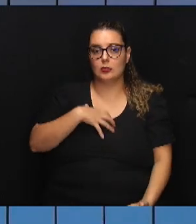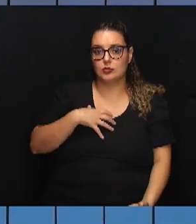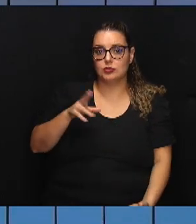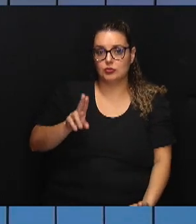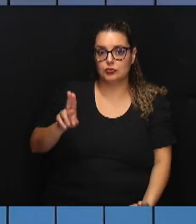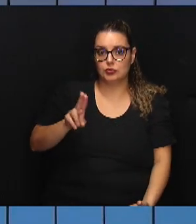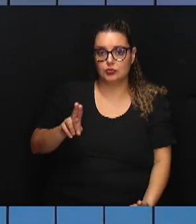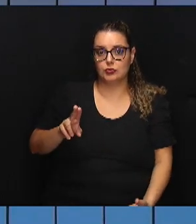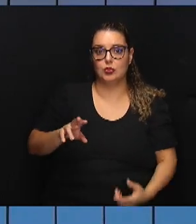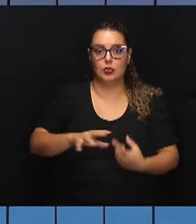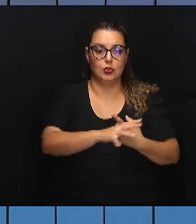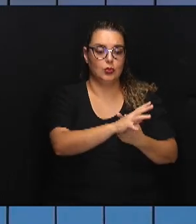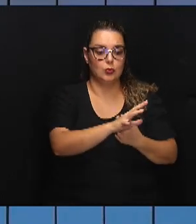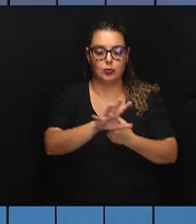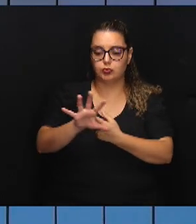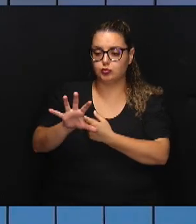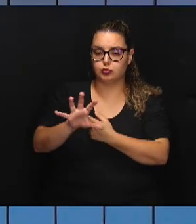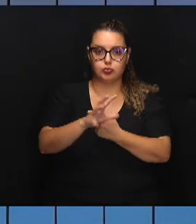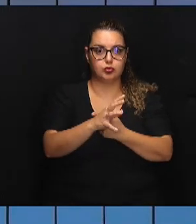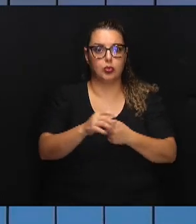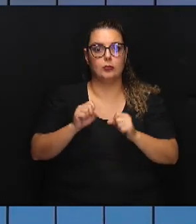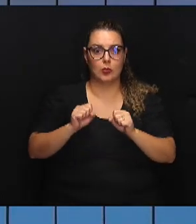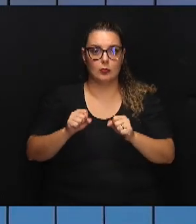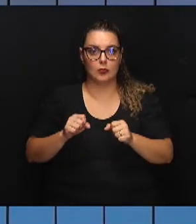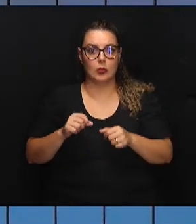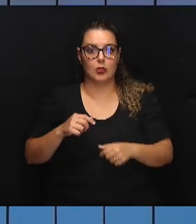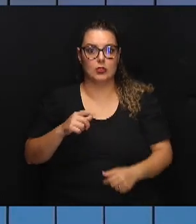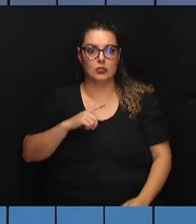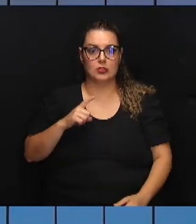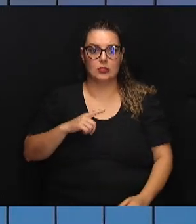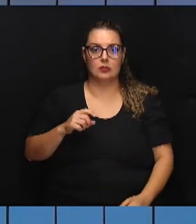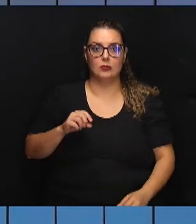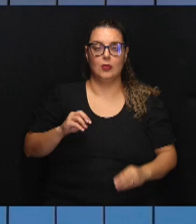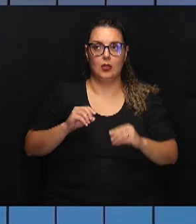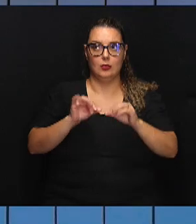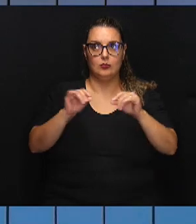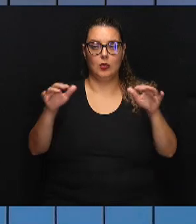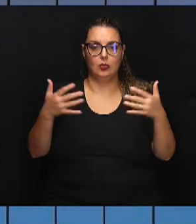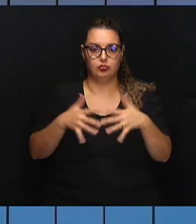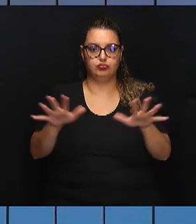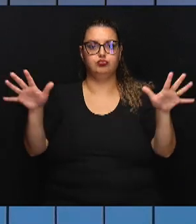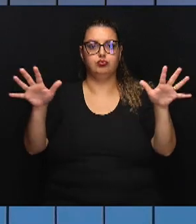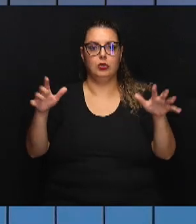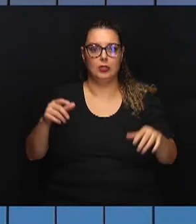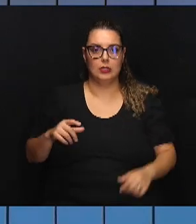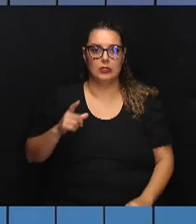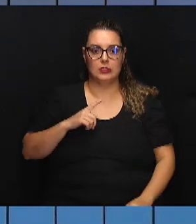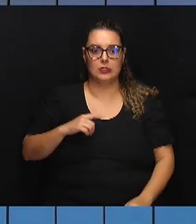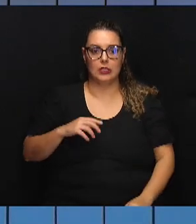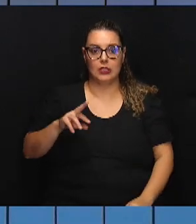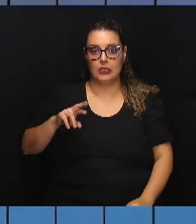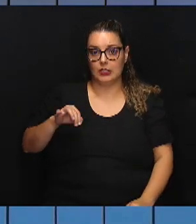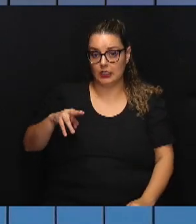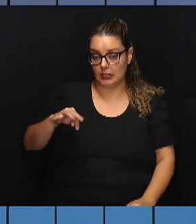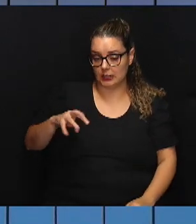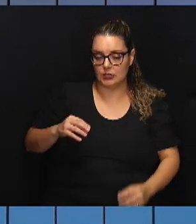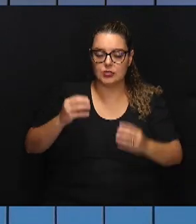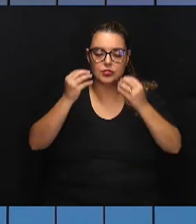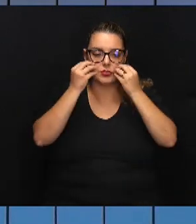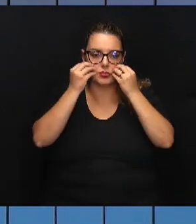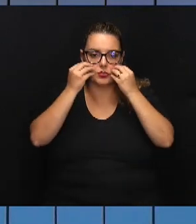os ventiladores, porque pode ter aquela questão de dissipar poeira, pessoas que têm rinite alérgica, sinusite,